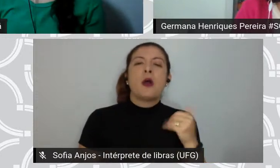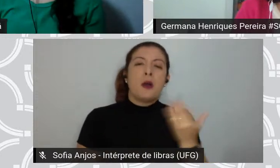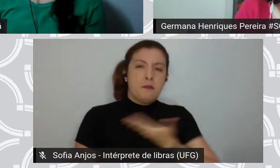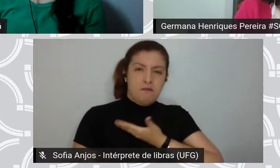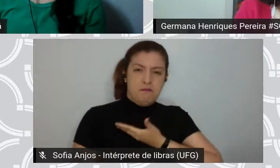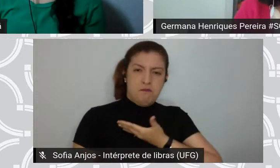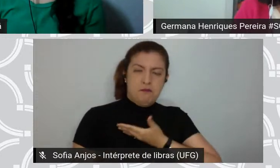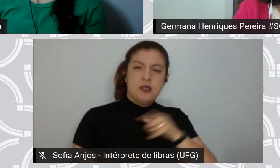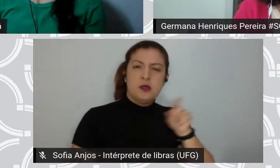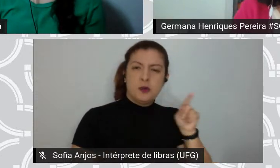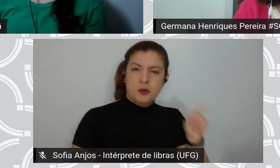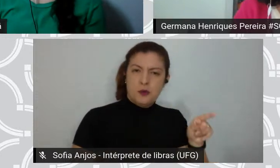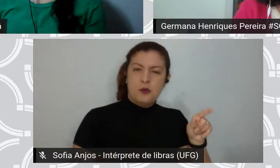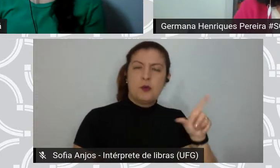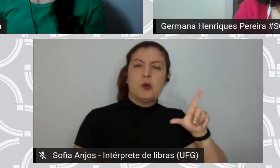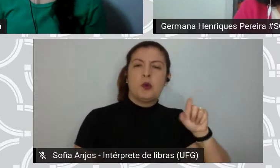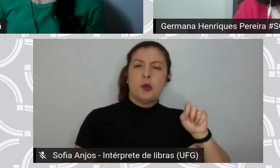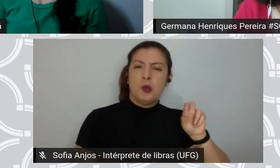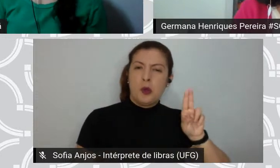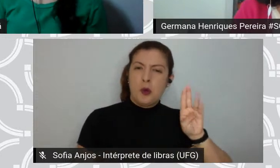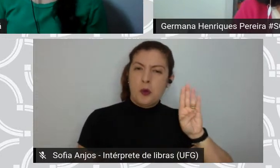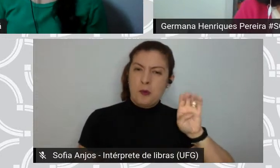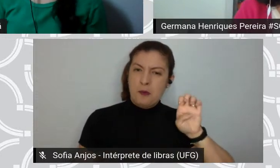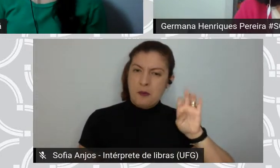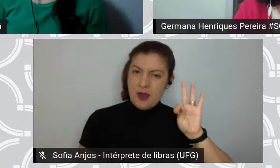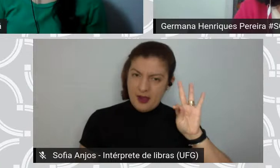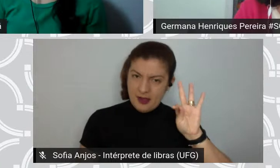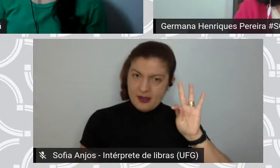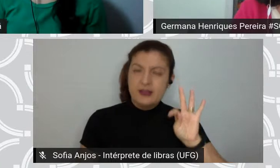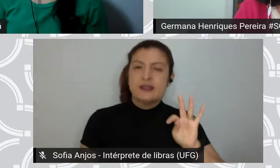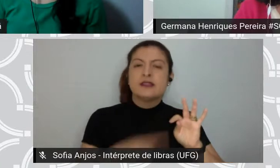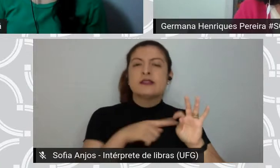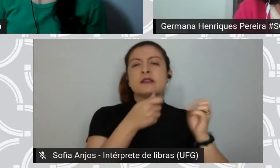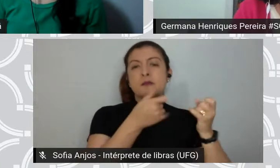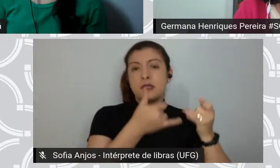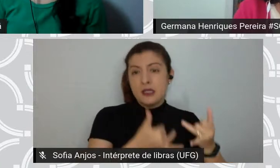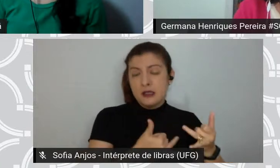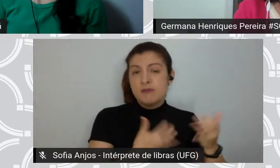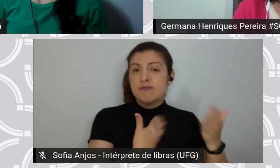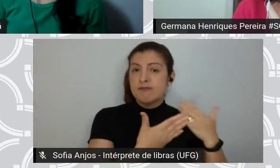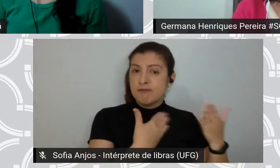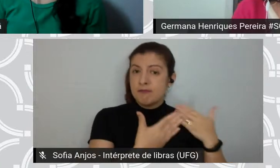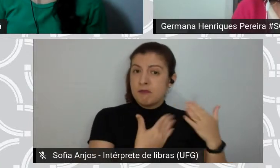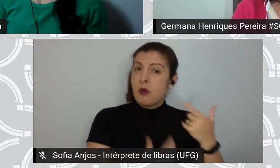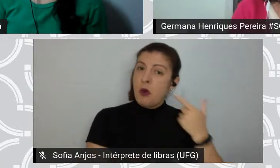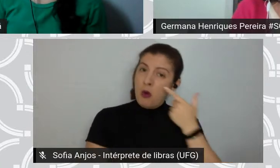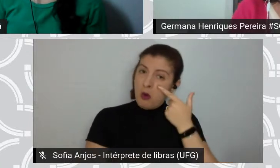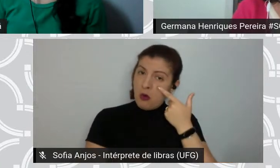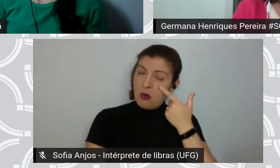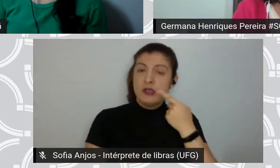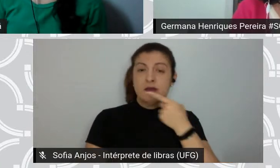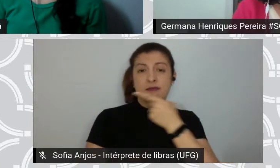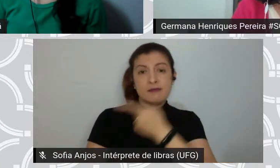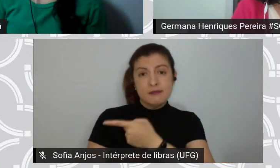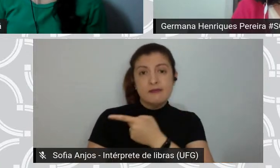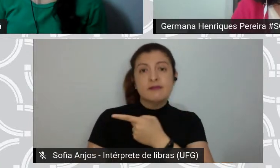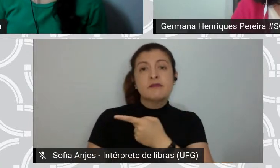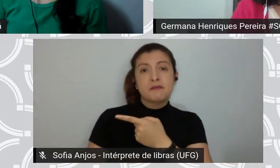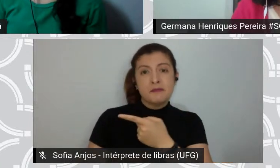ele dizia, olha, é um dos raros casos de empobrecimento, né? Pelo menos na tradução